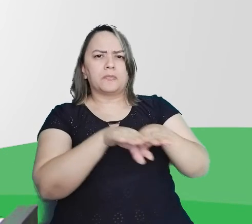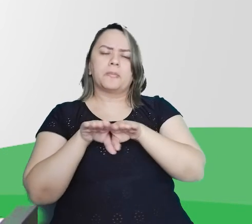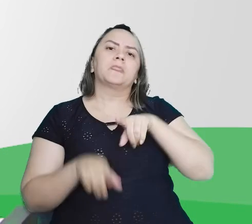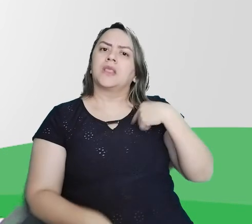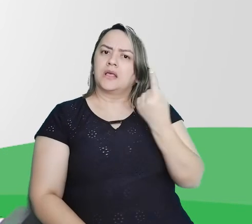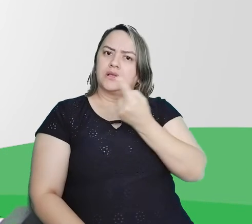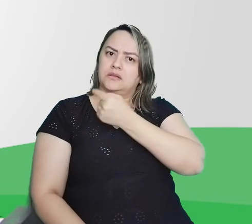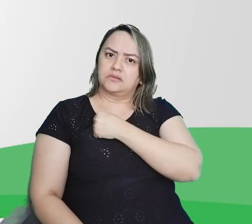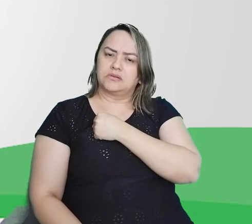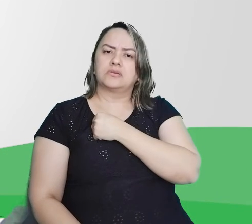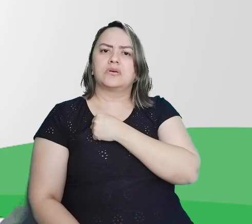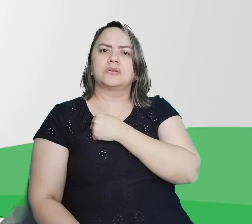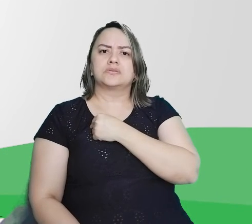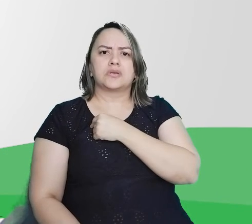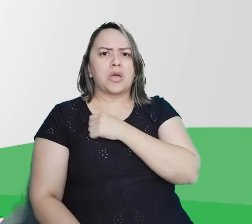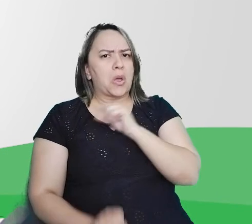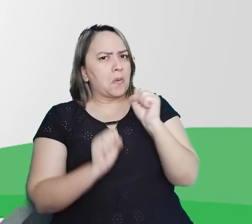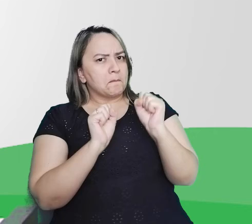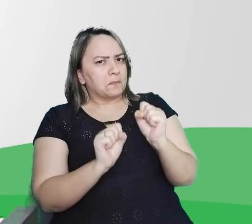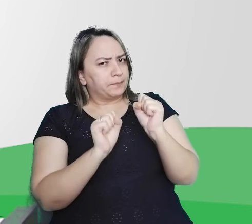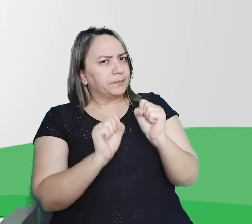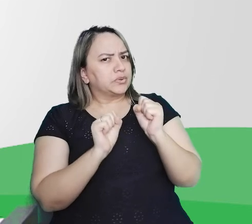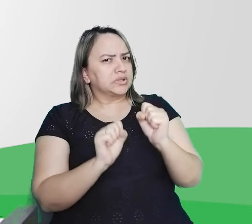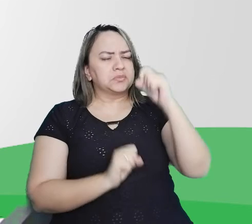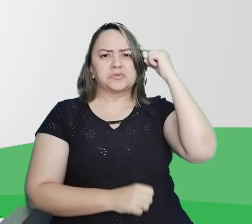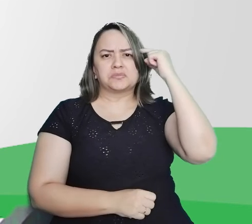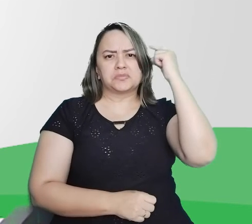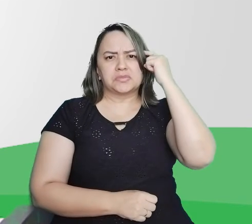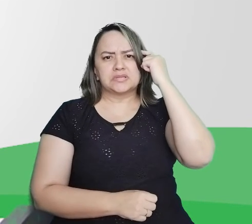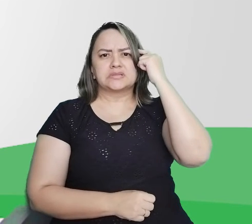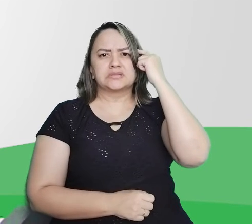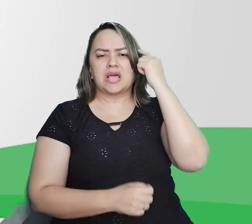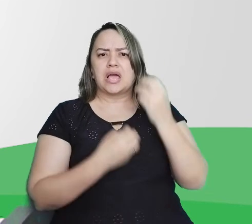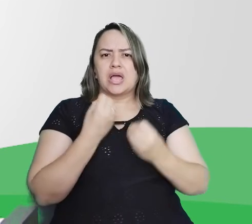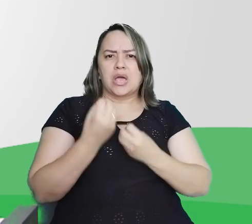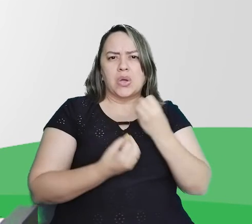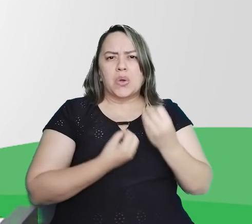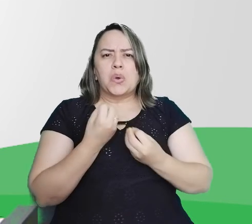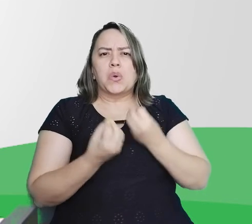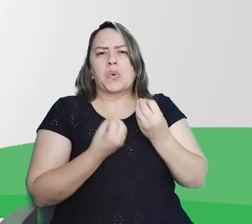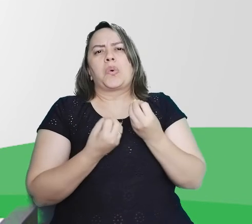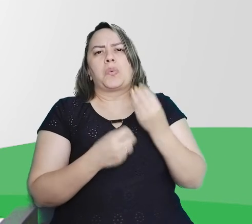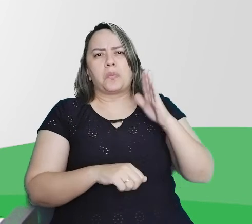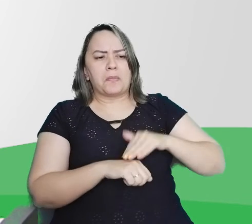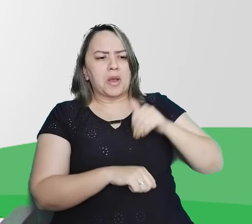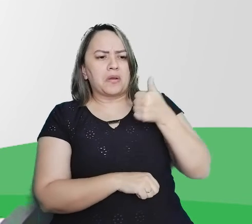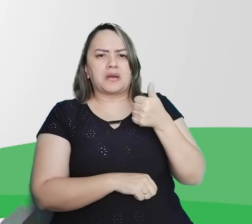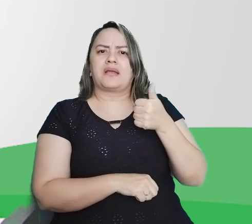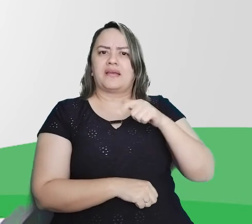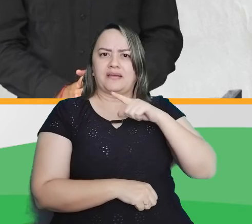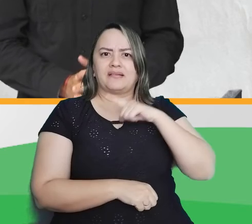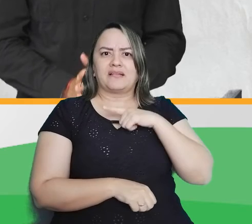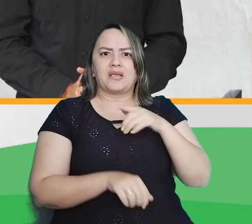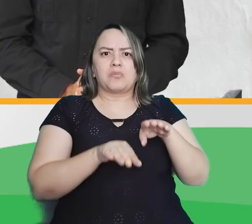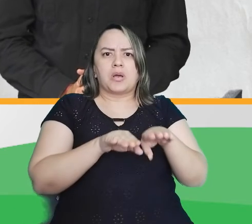pensar as esferas de poder de modo mais compartilhadas, em busca de um mundo mais equilibrado entre homens e